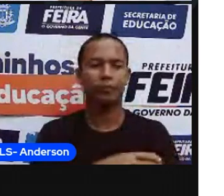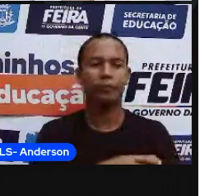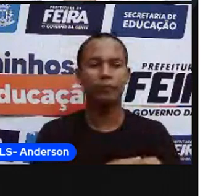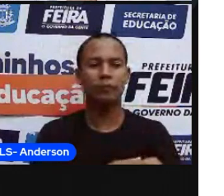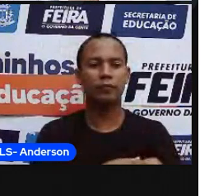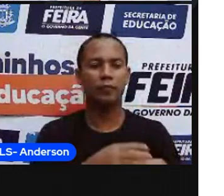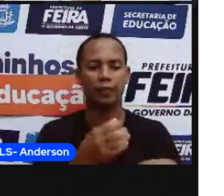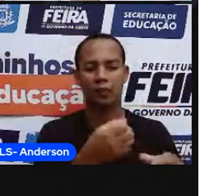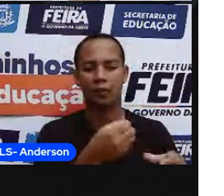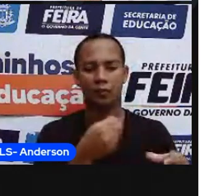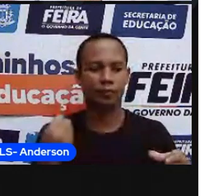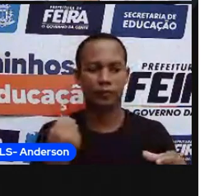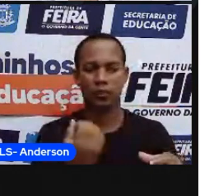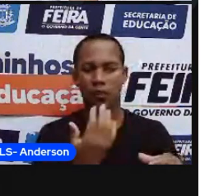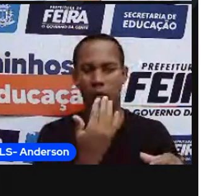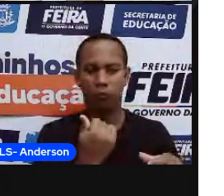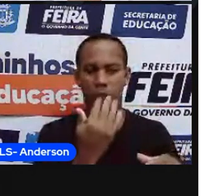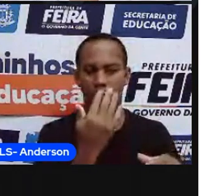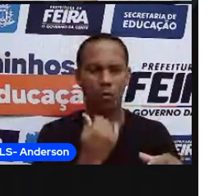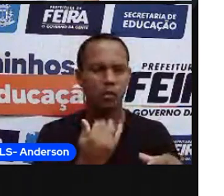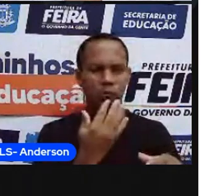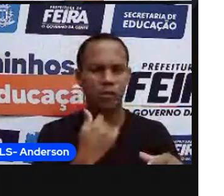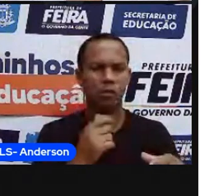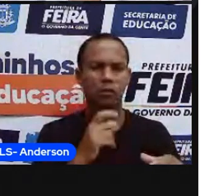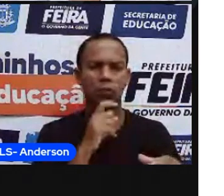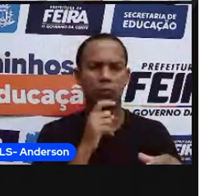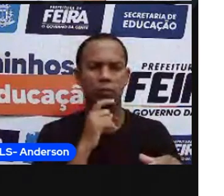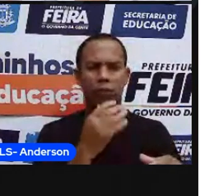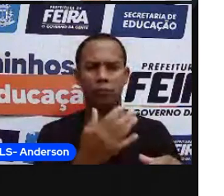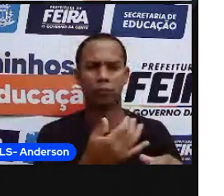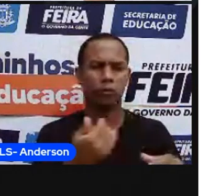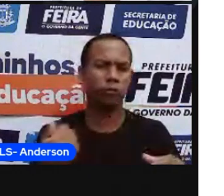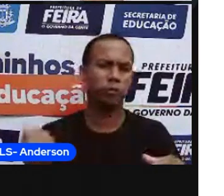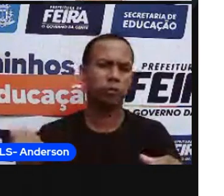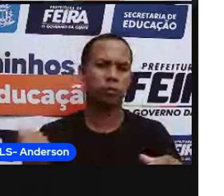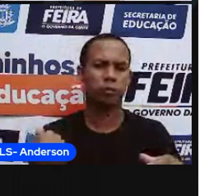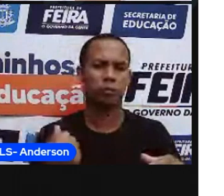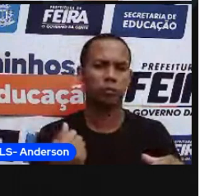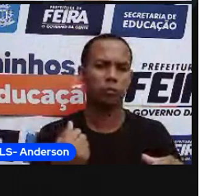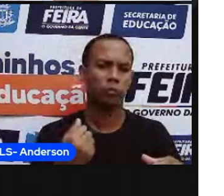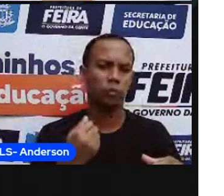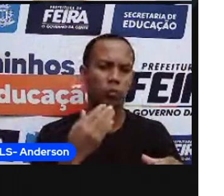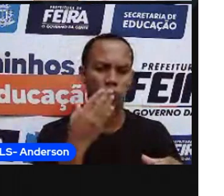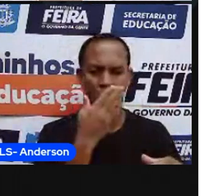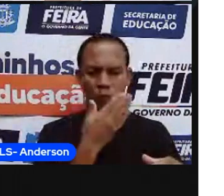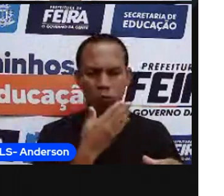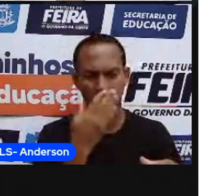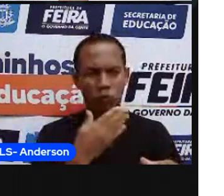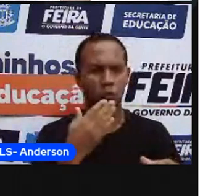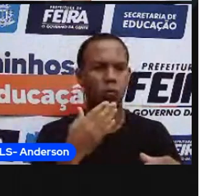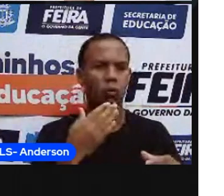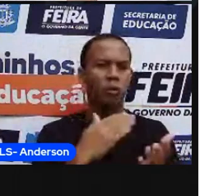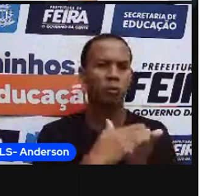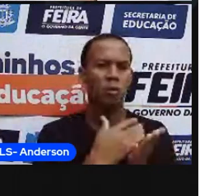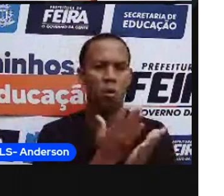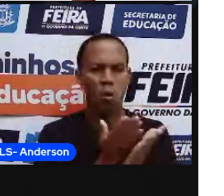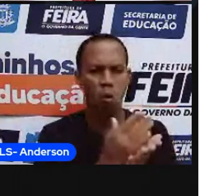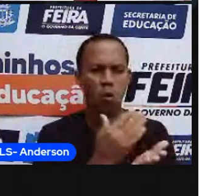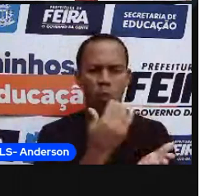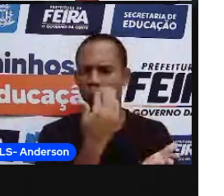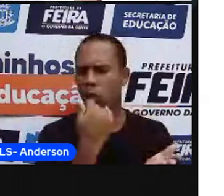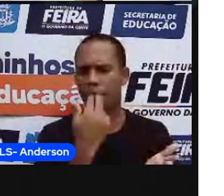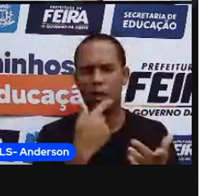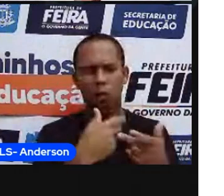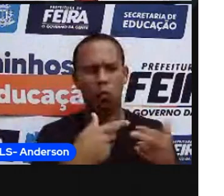pego outra, e vou consumindo, né? Tomei o suco, comi o bolo que estava na geladeira,